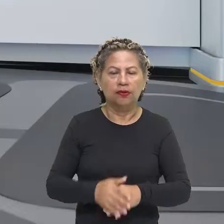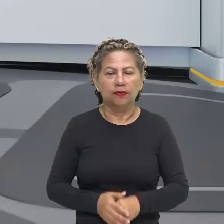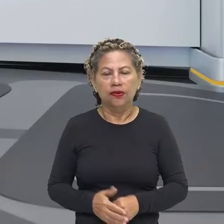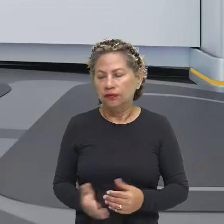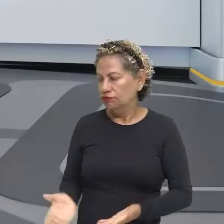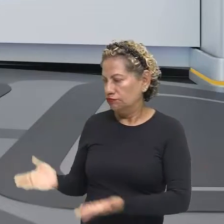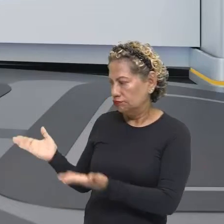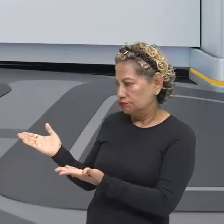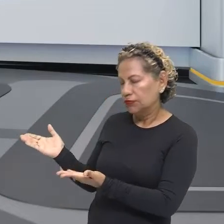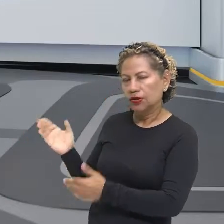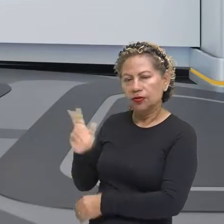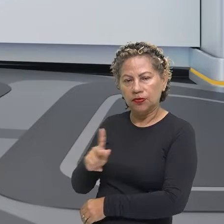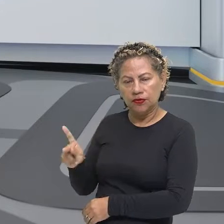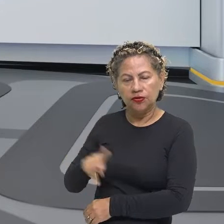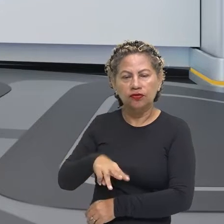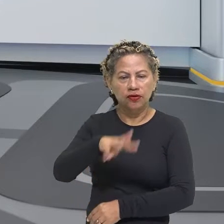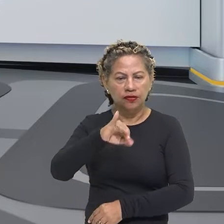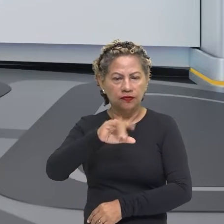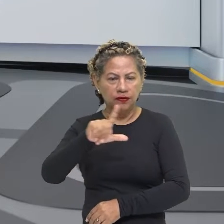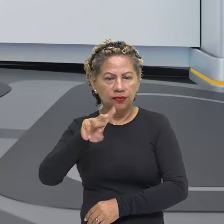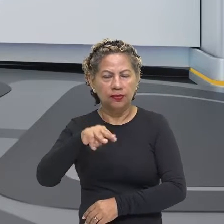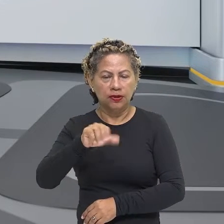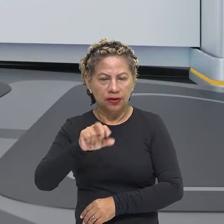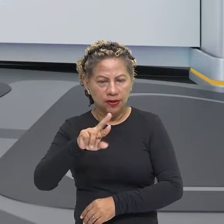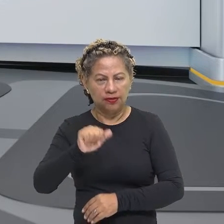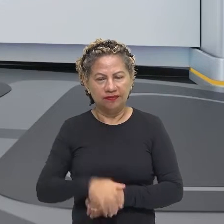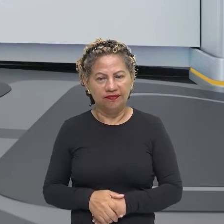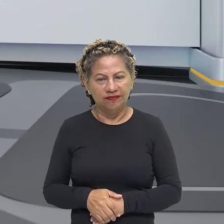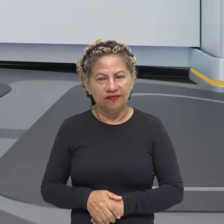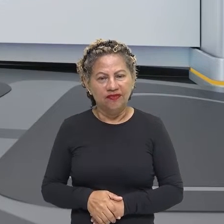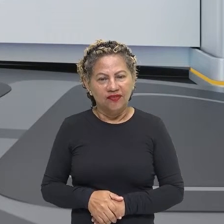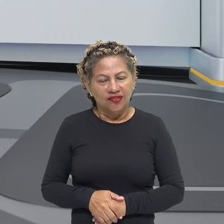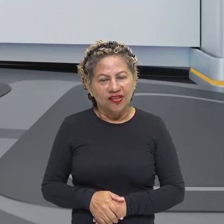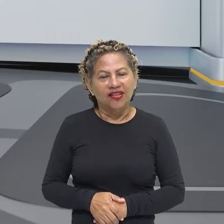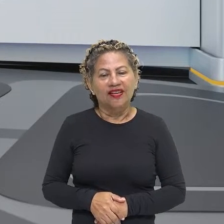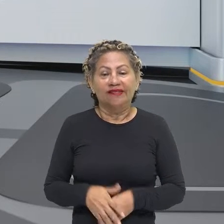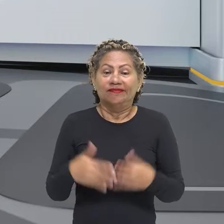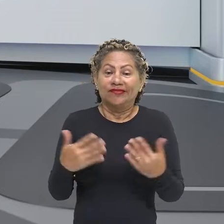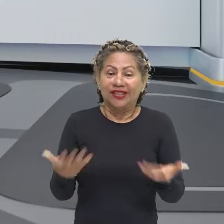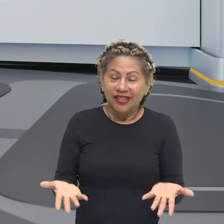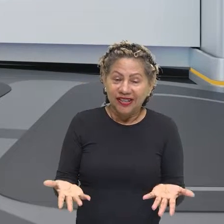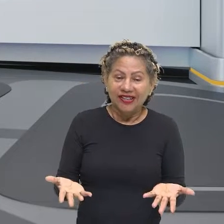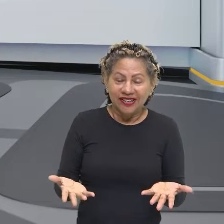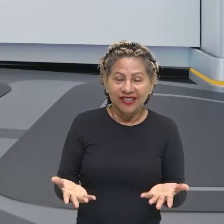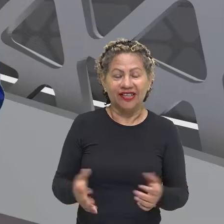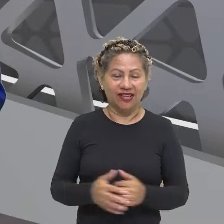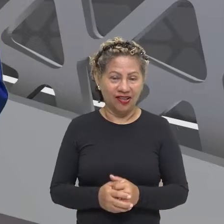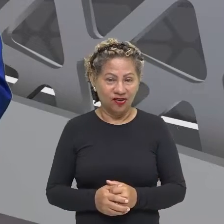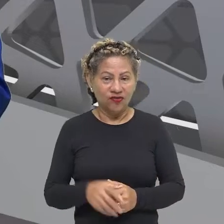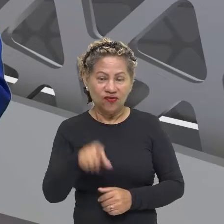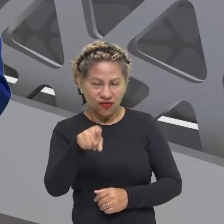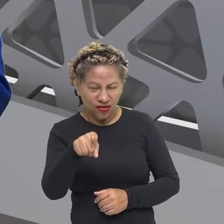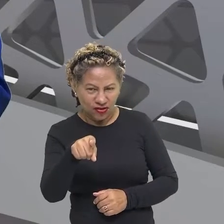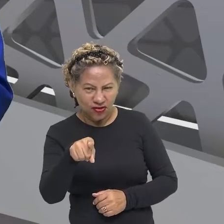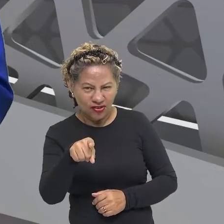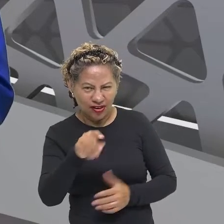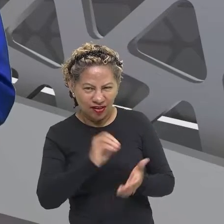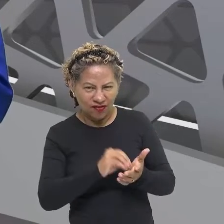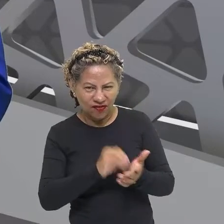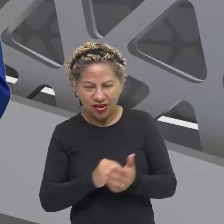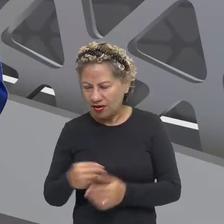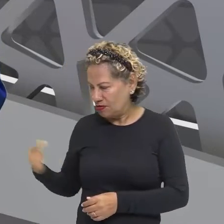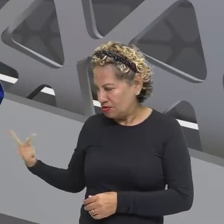Olá, estudantes! Olá, professores! Estamos novamente aqui para conversar sobre cultura digital. Prontos para a aula